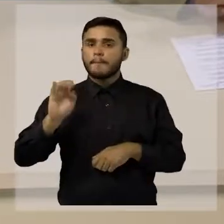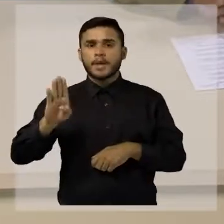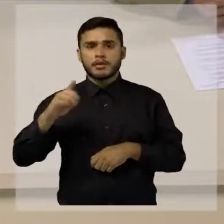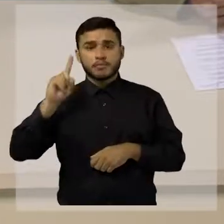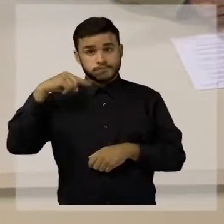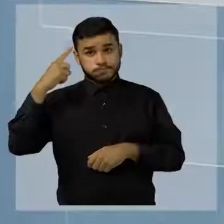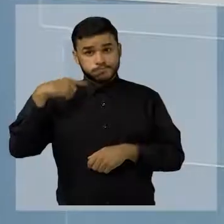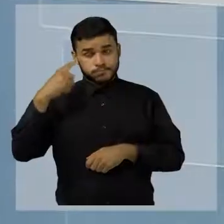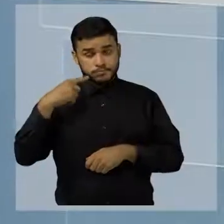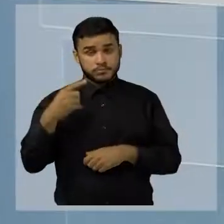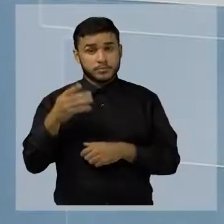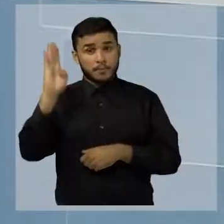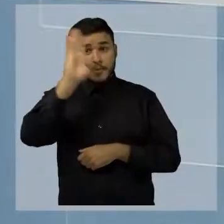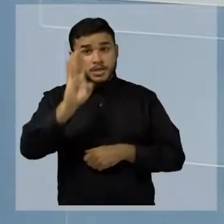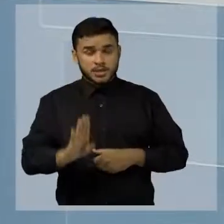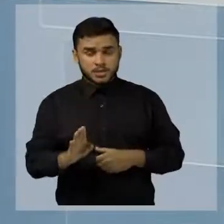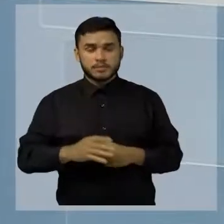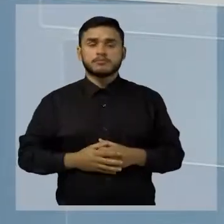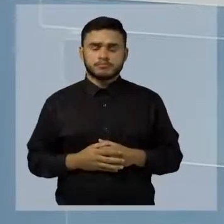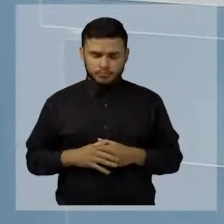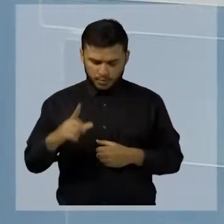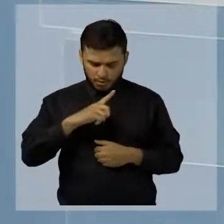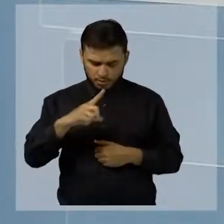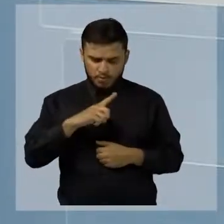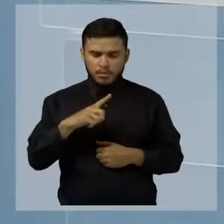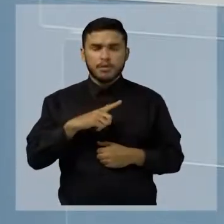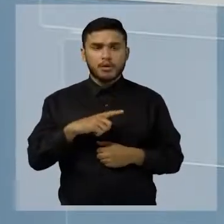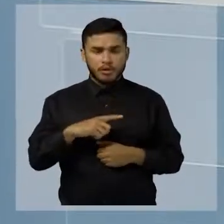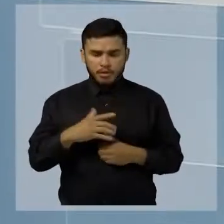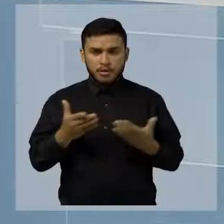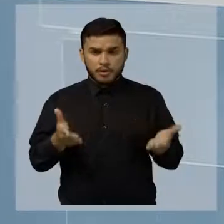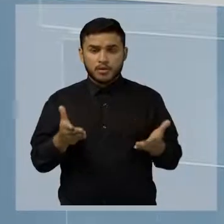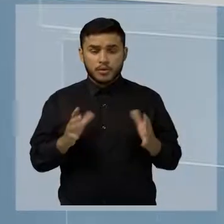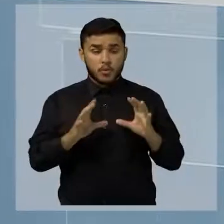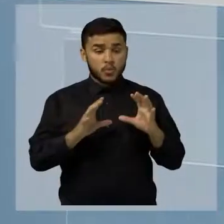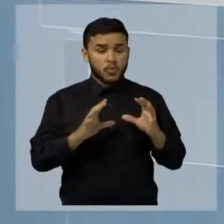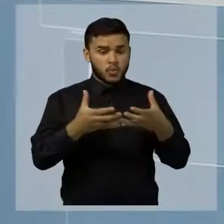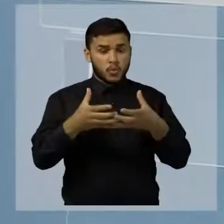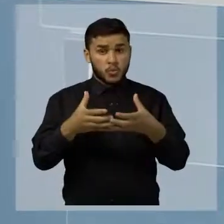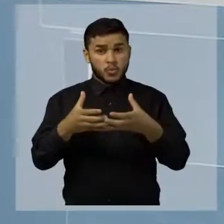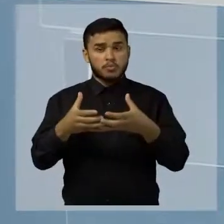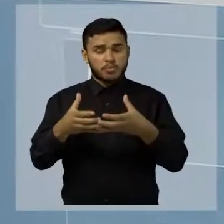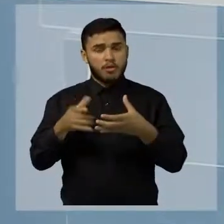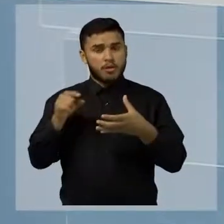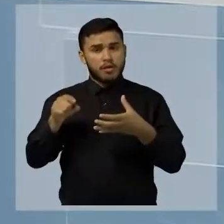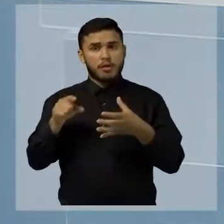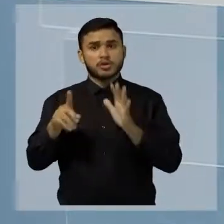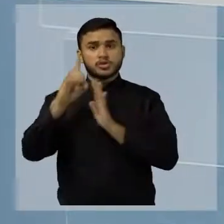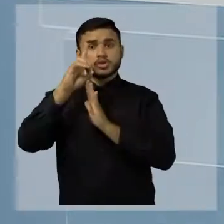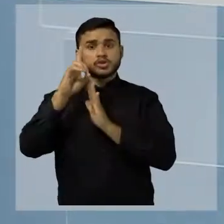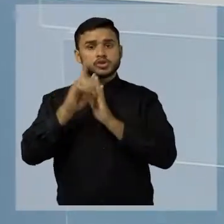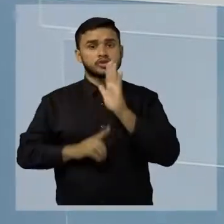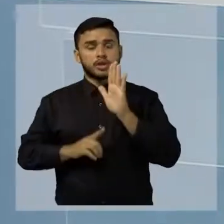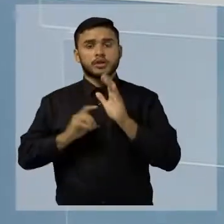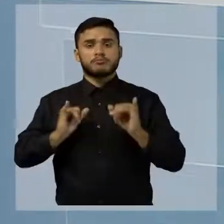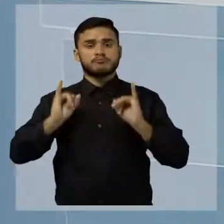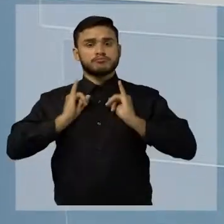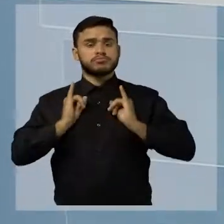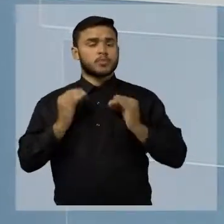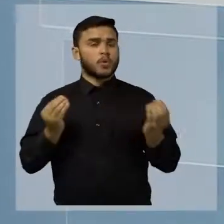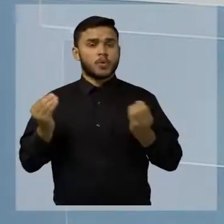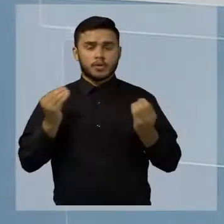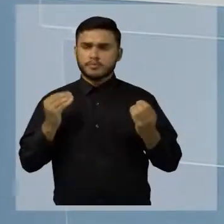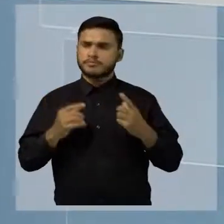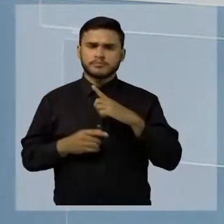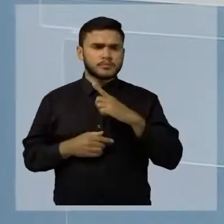Brasil, né, com a Comissão Previdenciária, de Direito Previdenciário, outros segmentos importantes